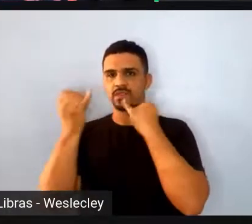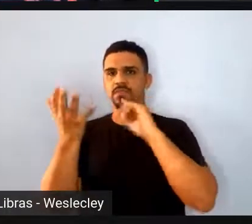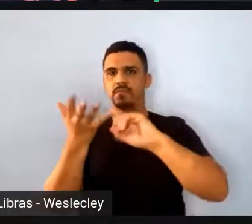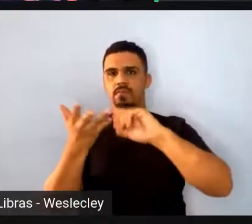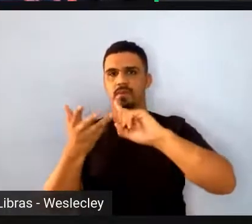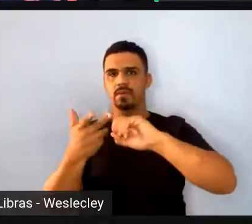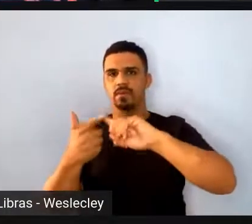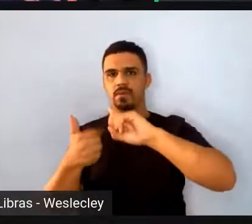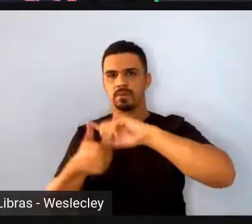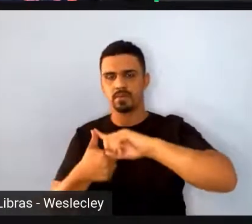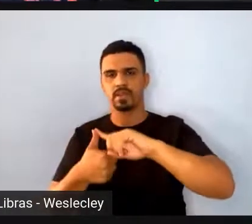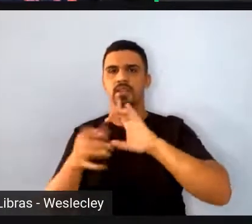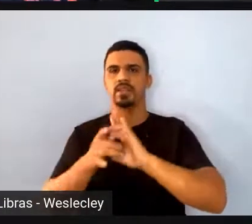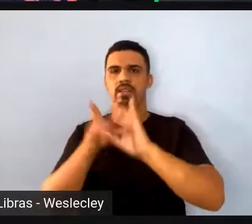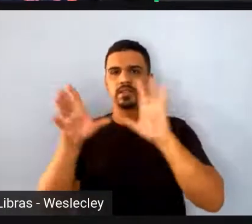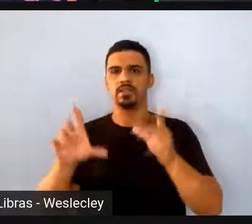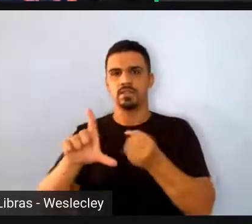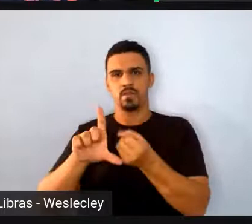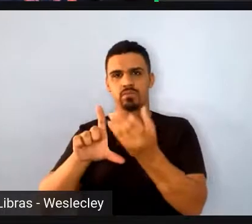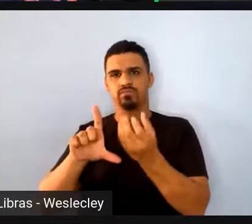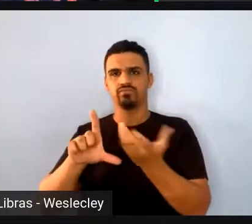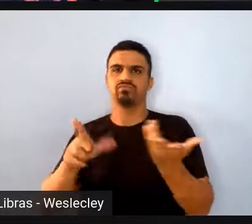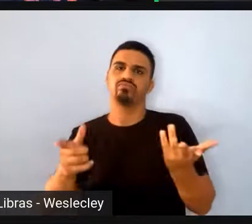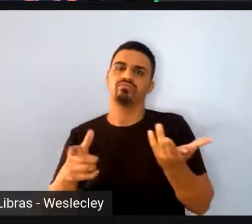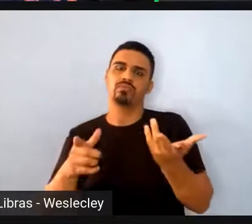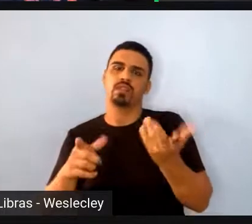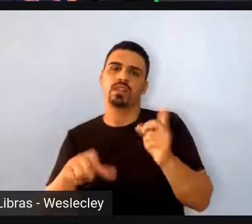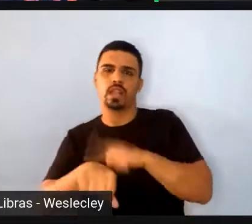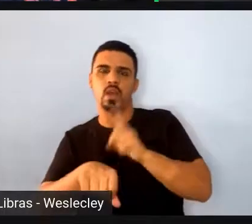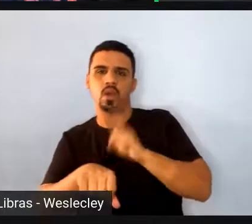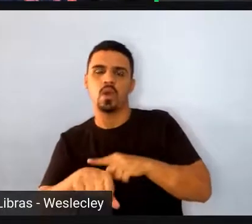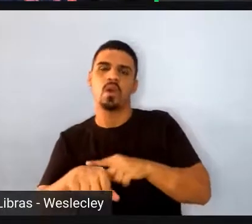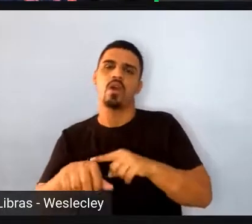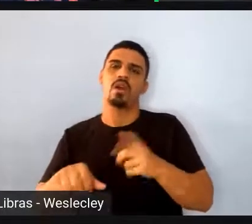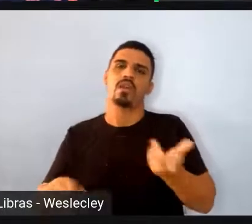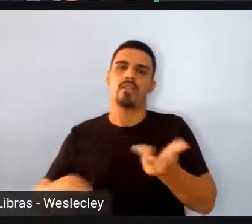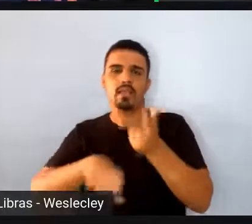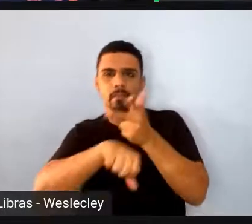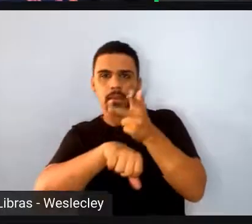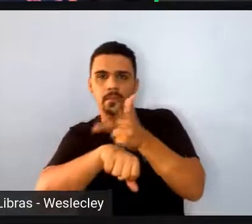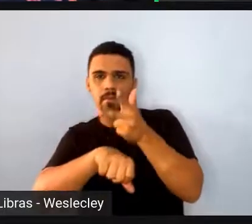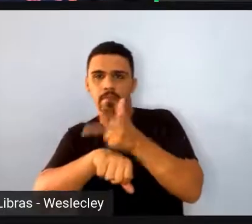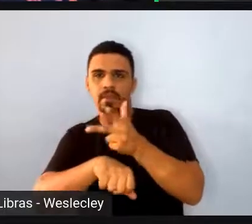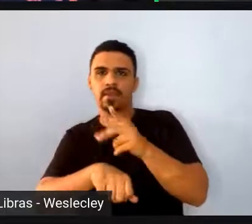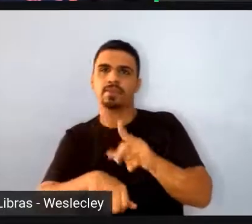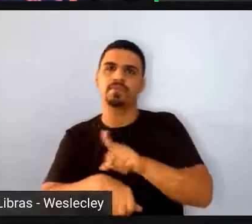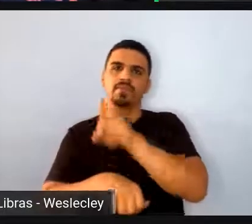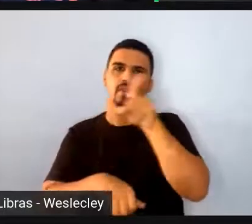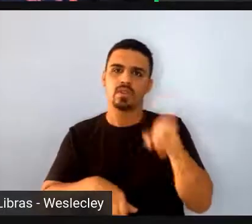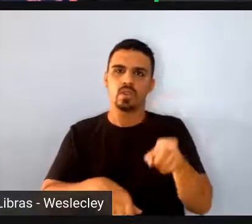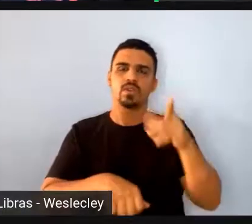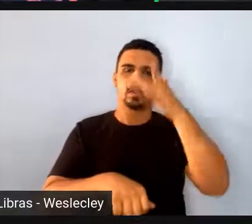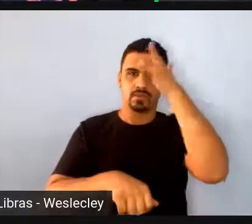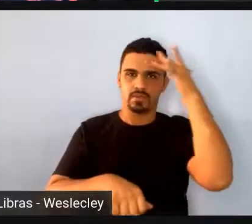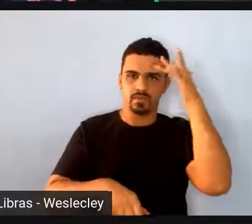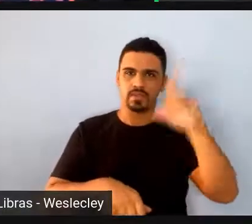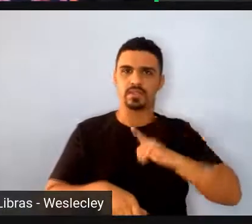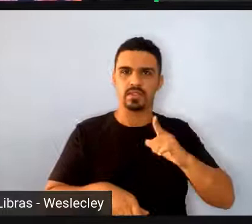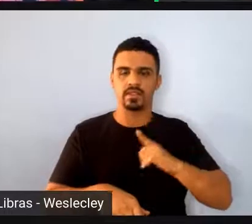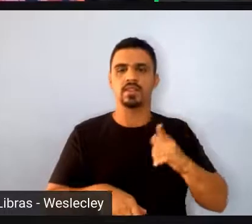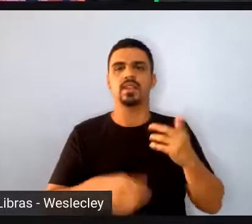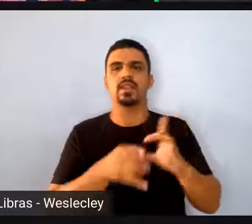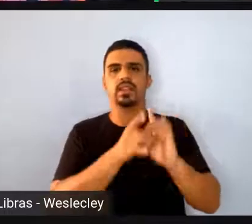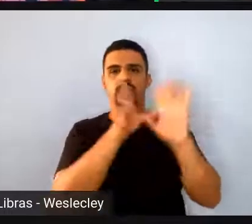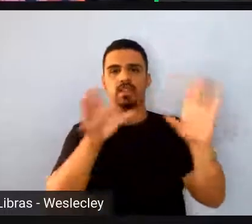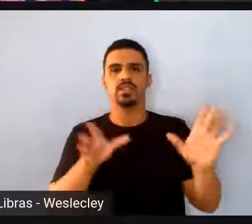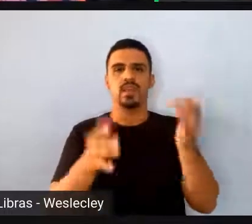transmissão do plenário e outras iniciativas que esses países têm, esses parlamentos, para colocar à disposição do público